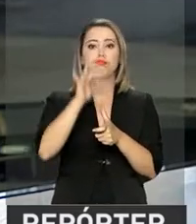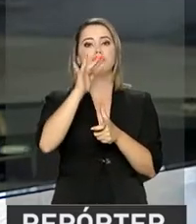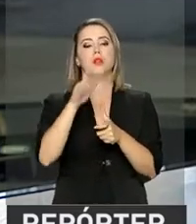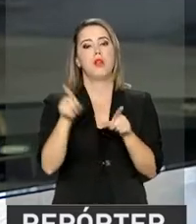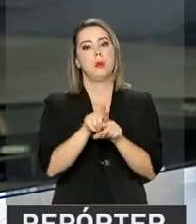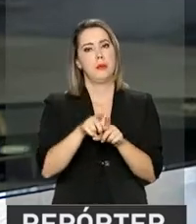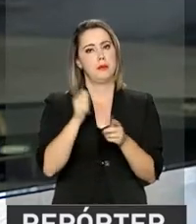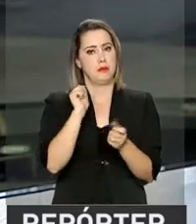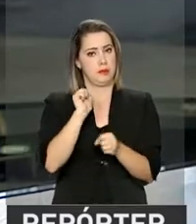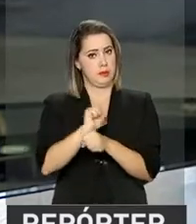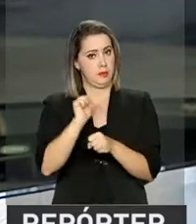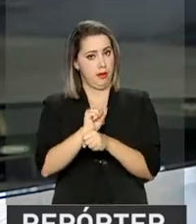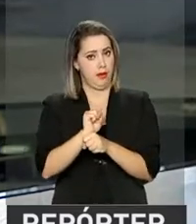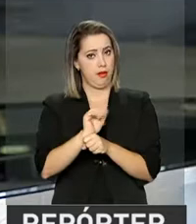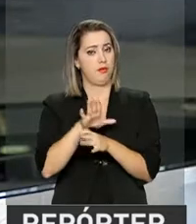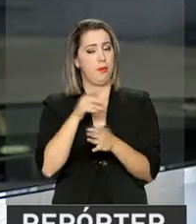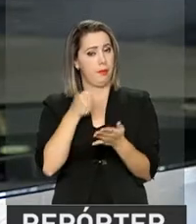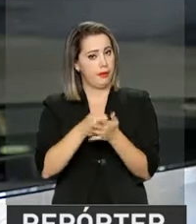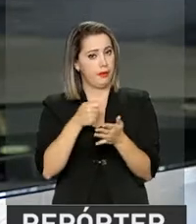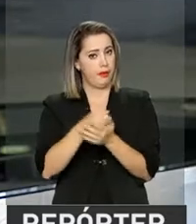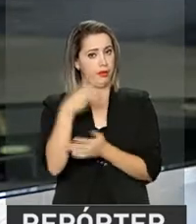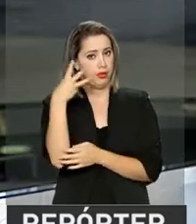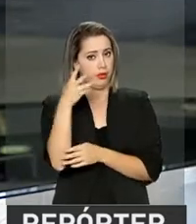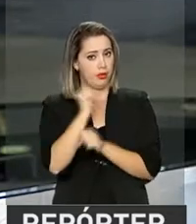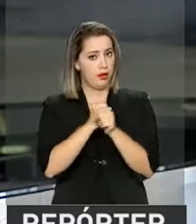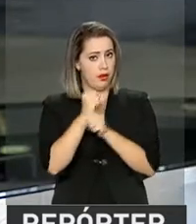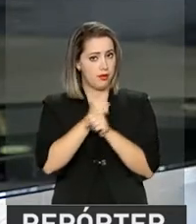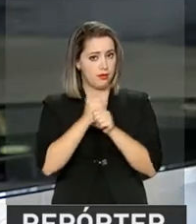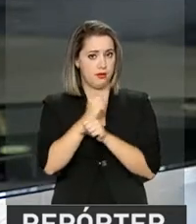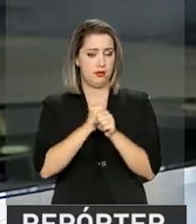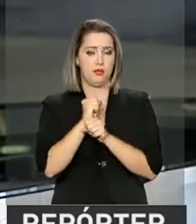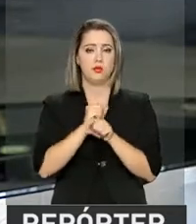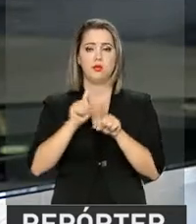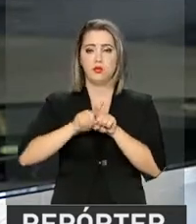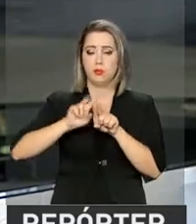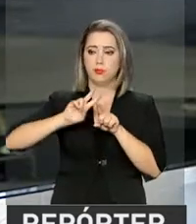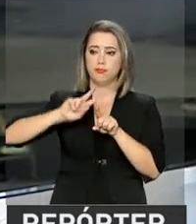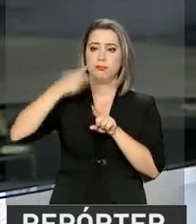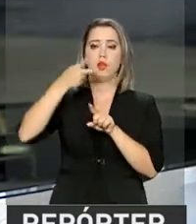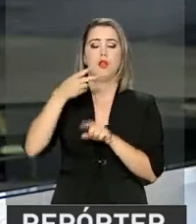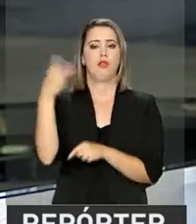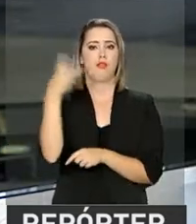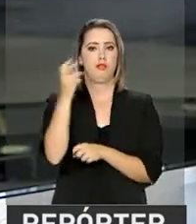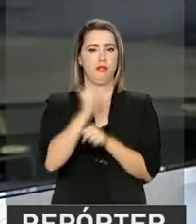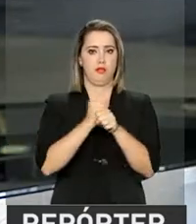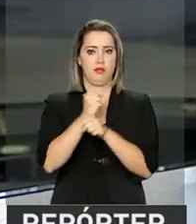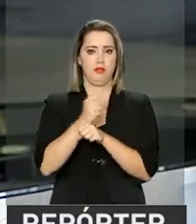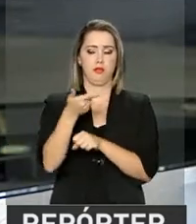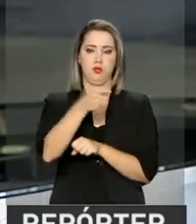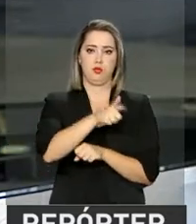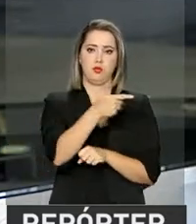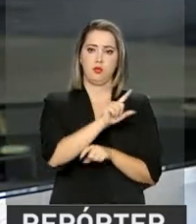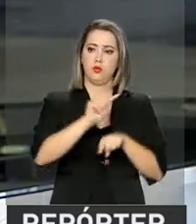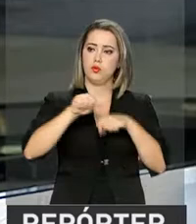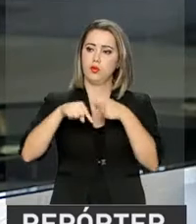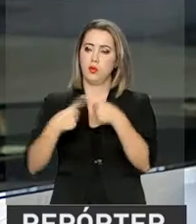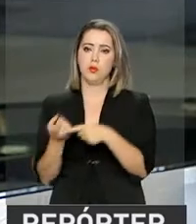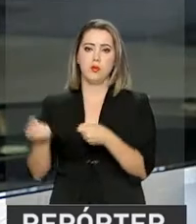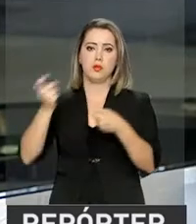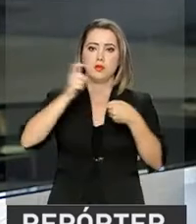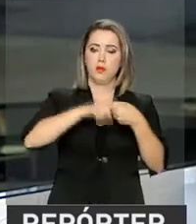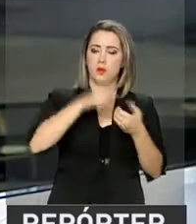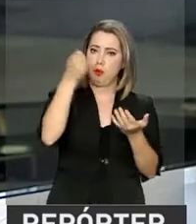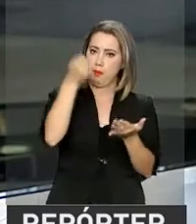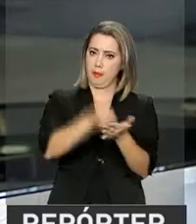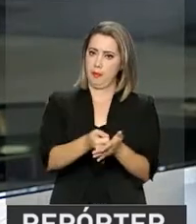por três anos podendo esse prazo ser prorrogado por mais três anos após esse período os estados voltam a pagar a dívida